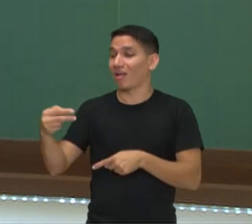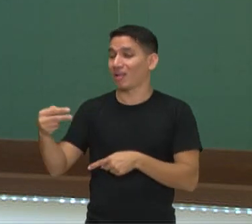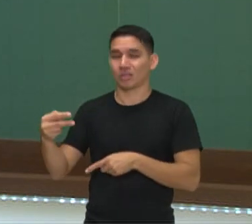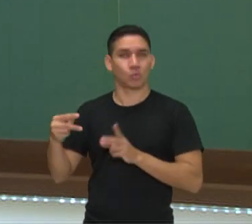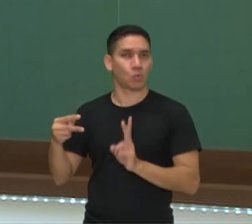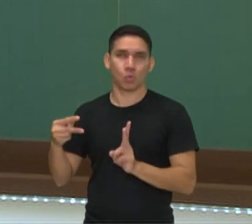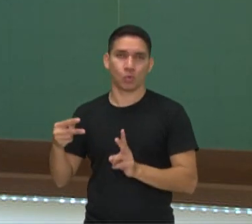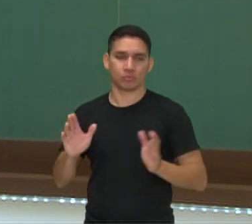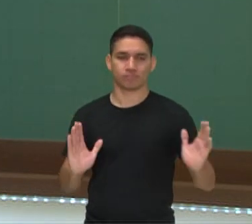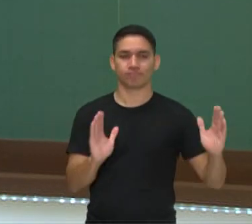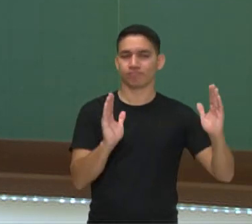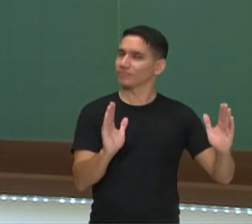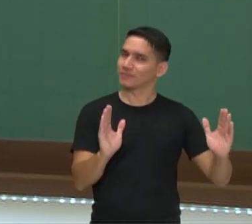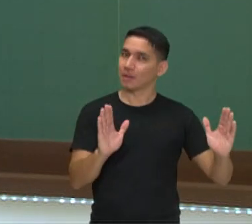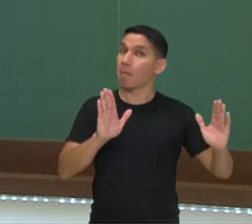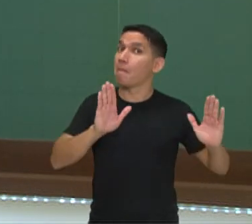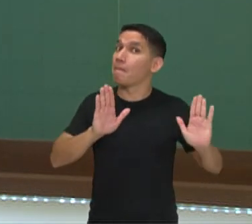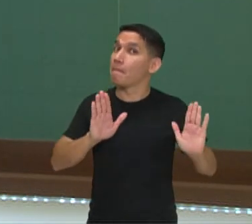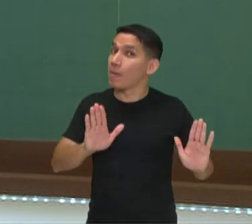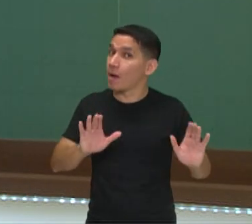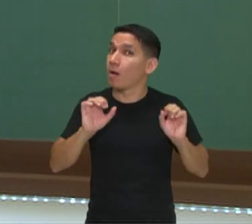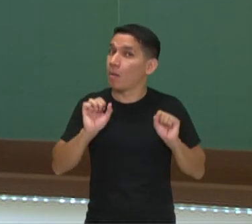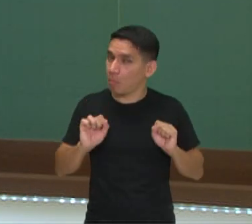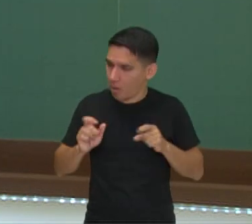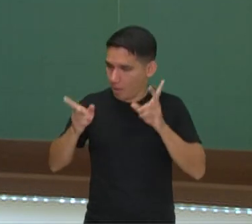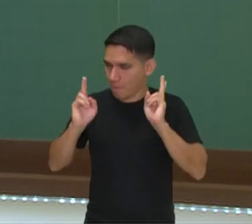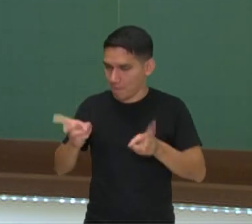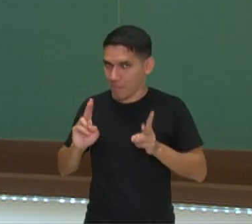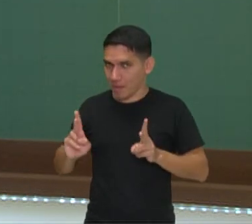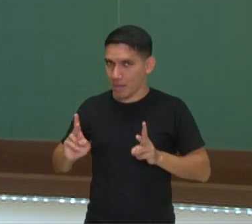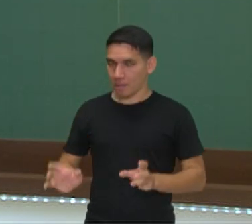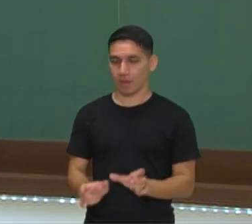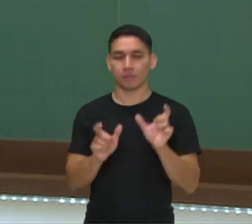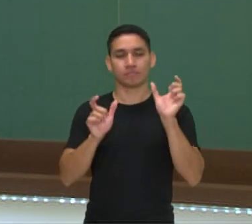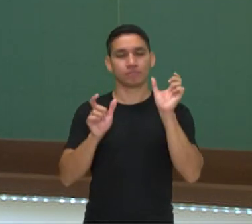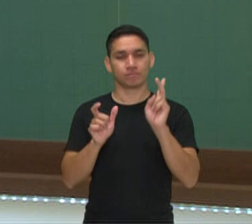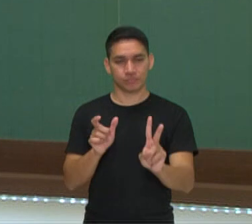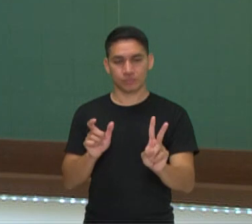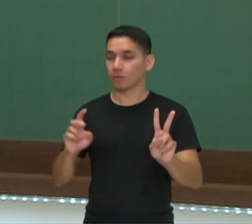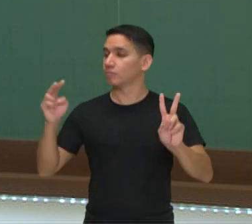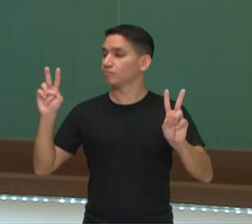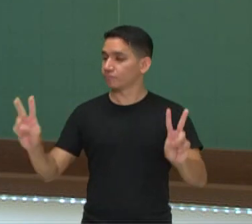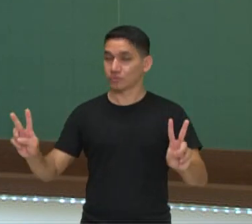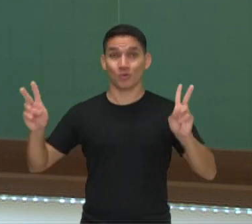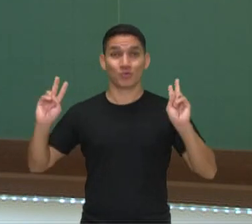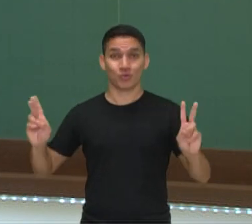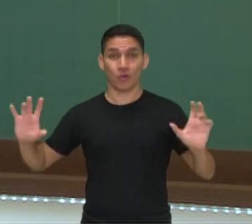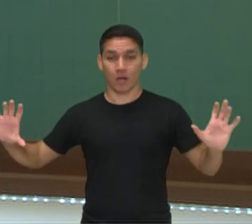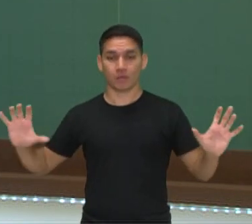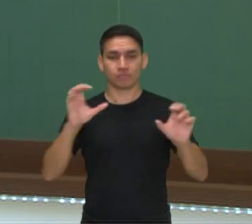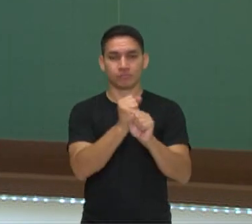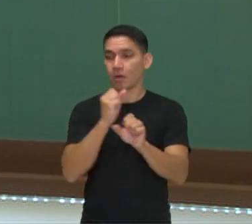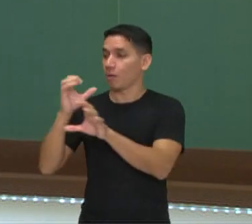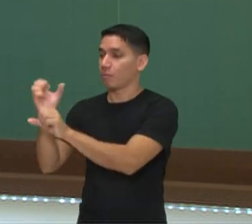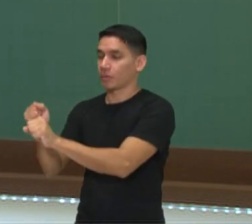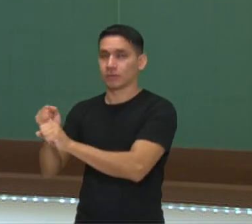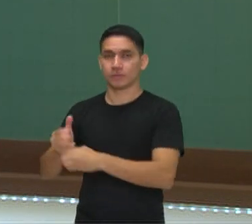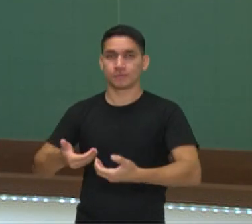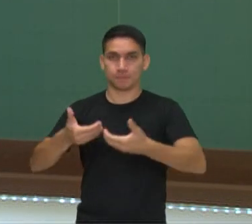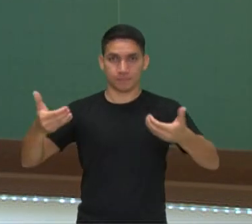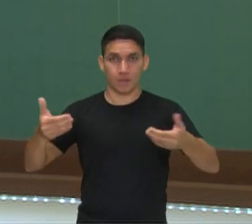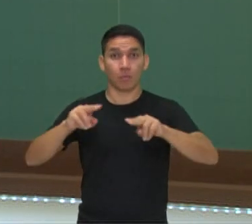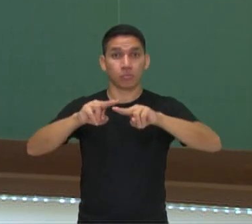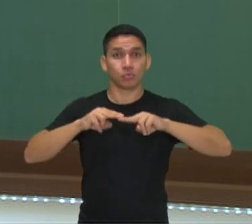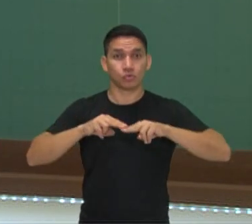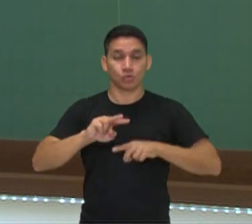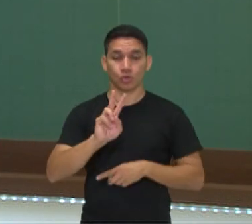mantém. A menos que você faça essa mesma operação nos 2 membros, tá? Da equação. Então, por isso que eu